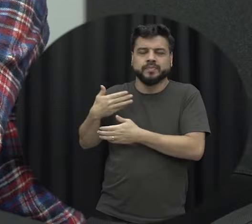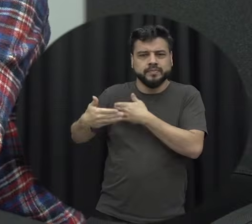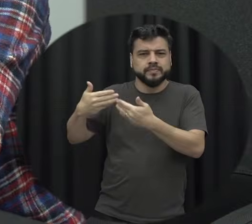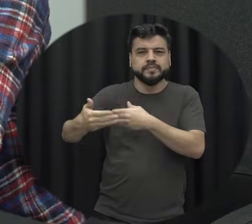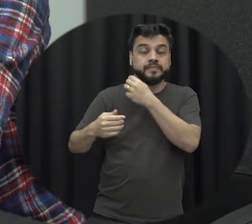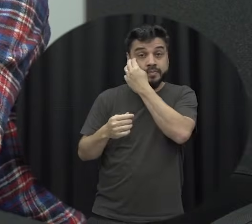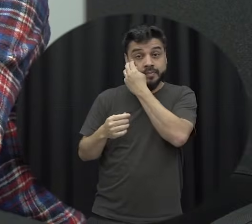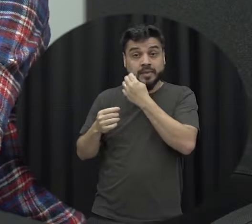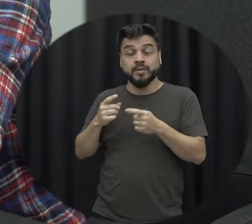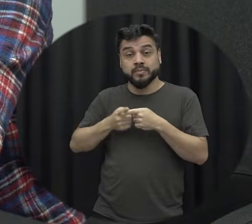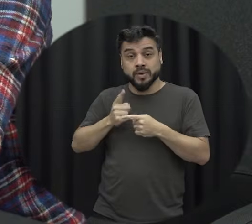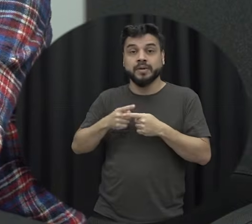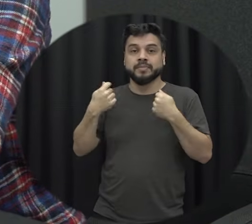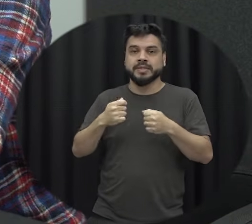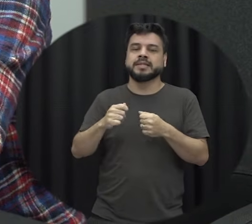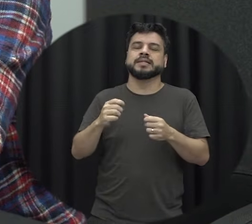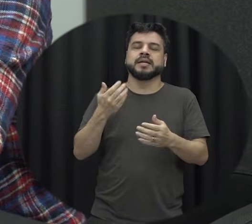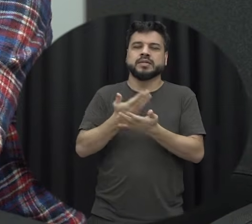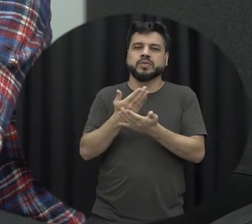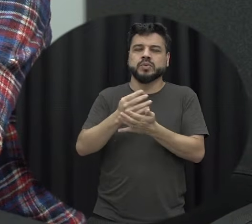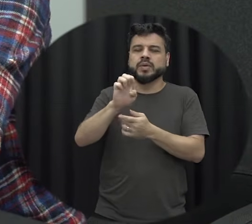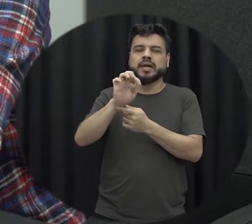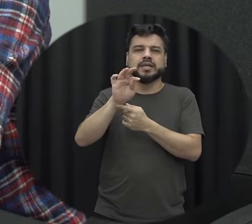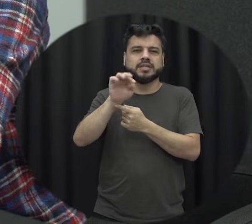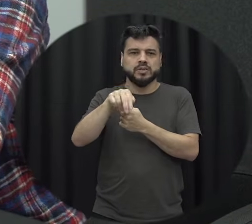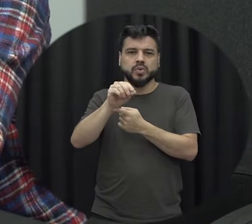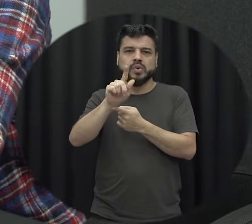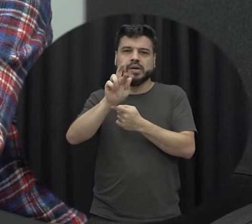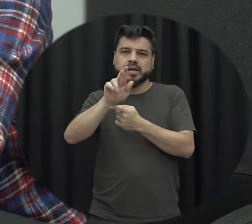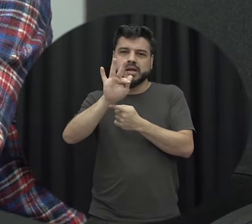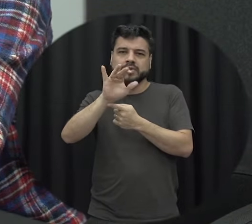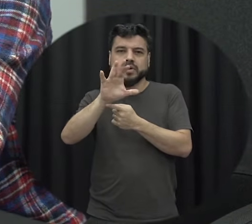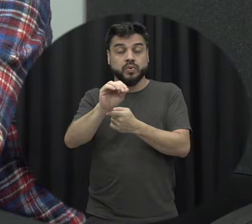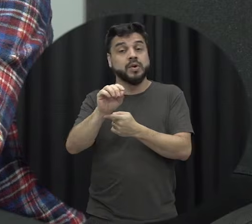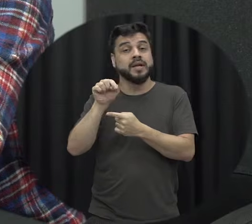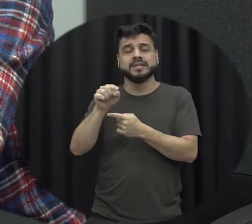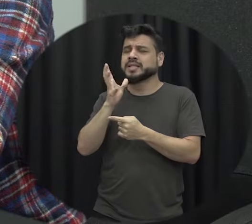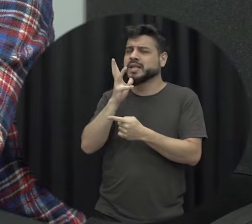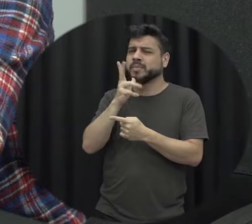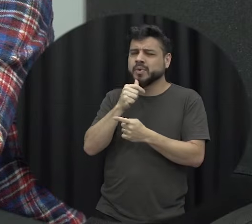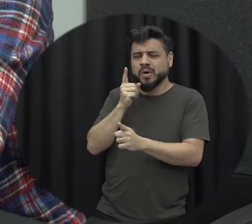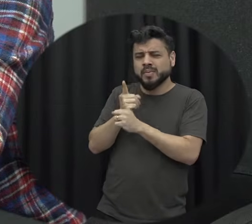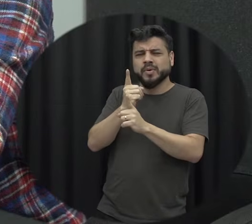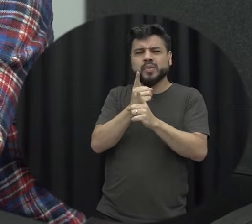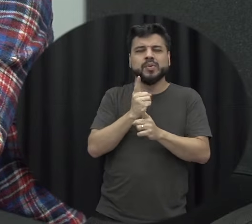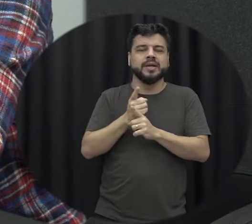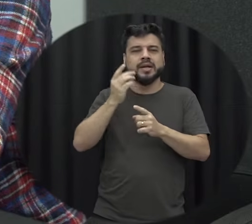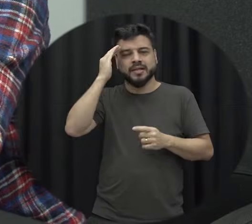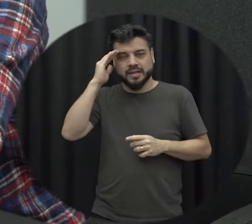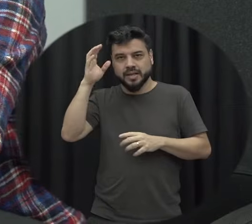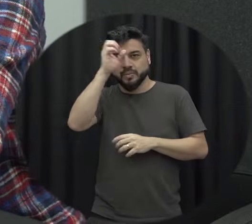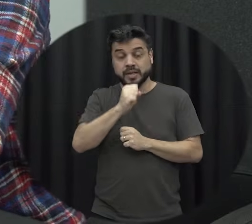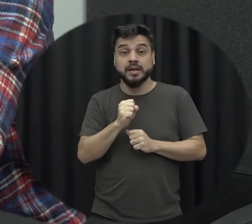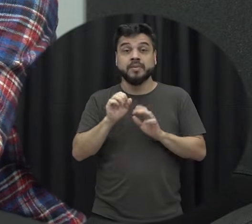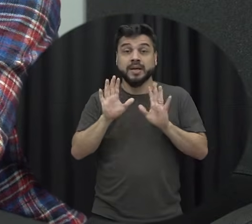estudo etnográfico que às vezes que demora, né, para se compreender, e o que vai se percebendo